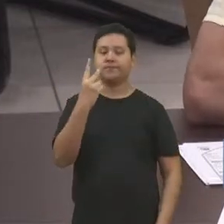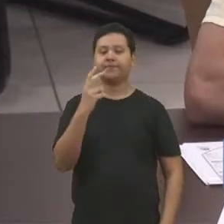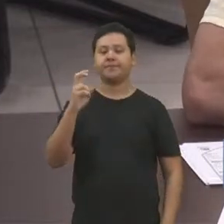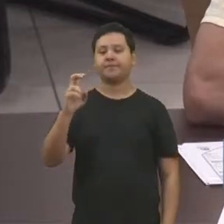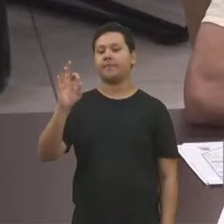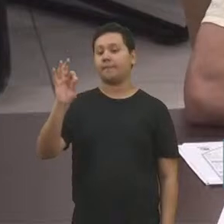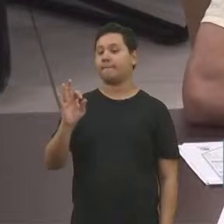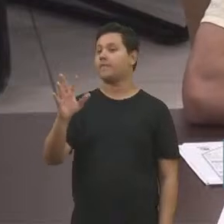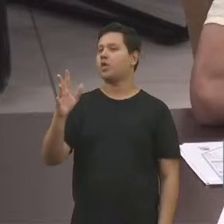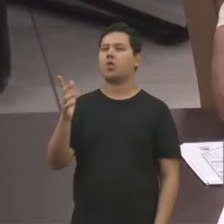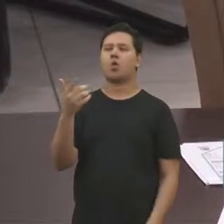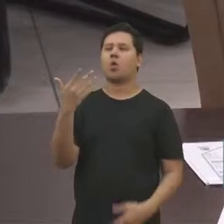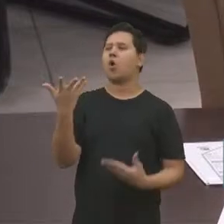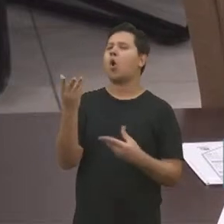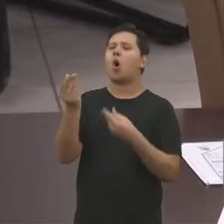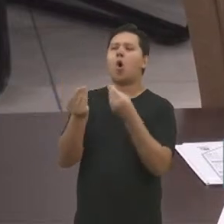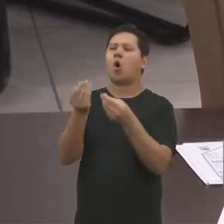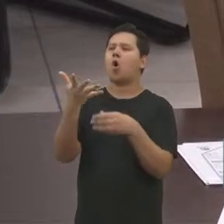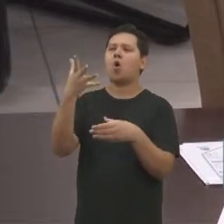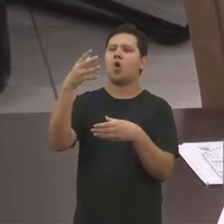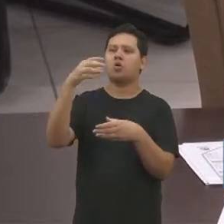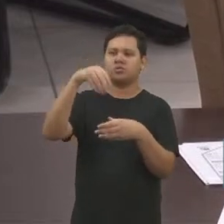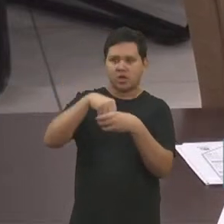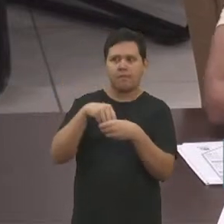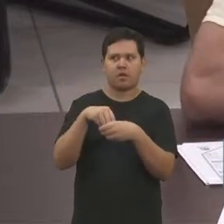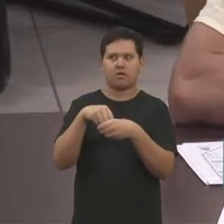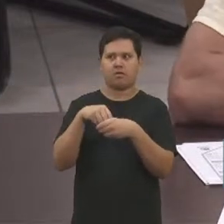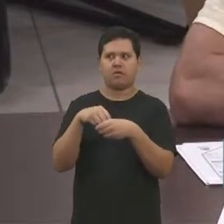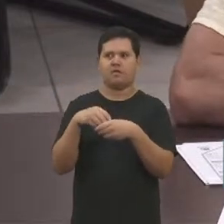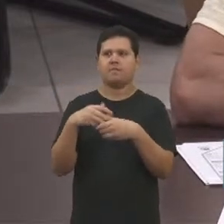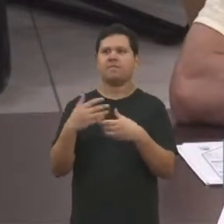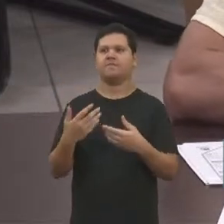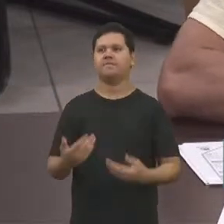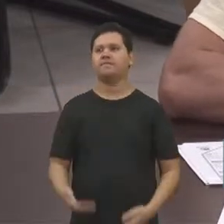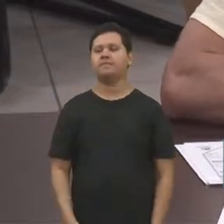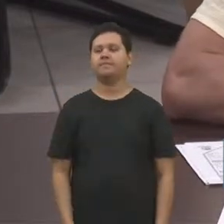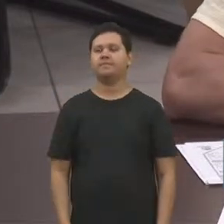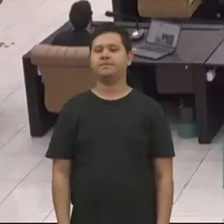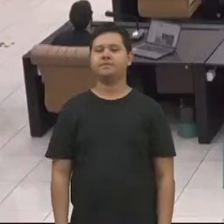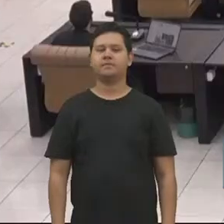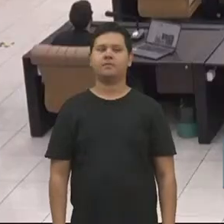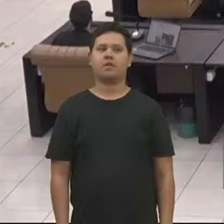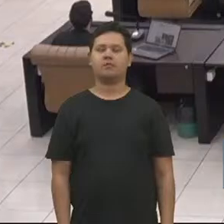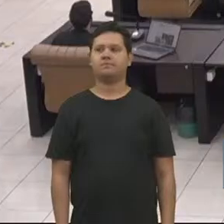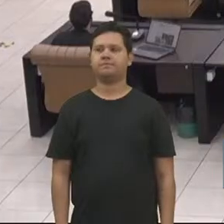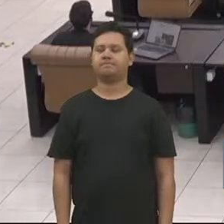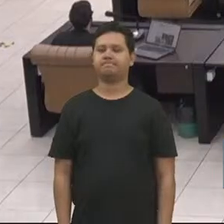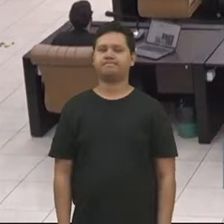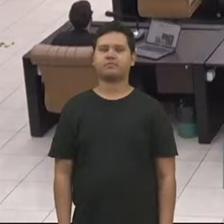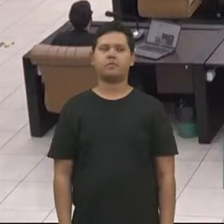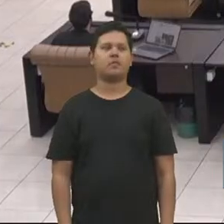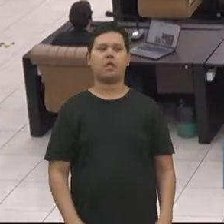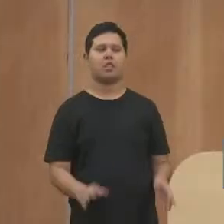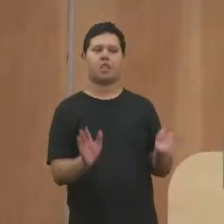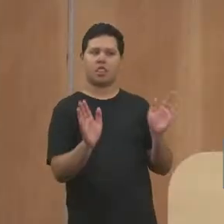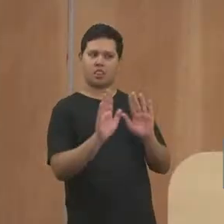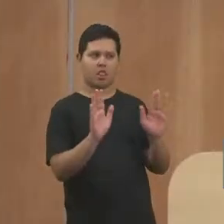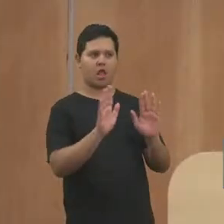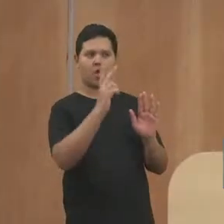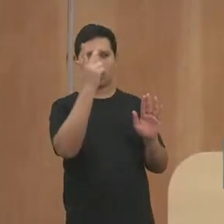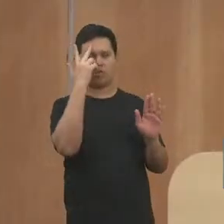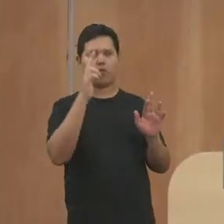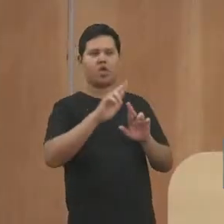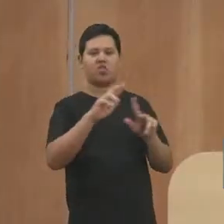houve aplicação? Ou, pelo menos pela tela, dá a entender isso. Não são informações divergentes. Aqui, o número